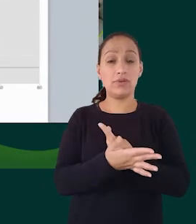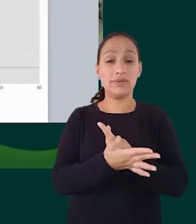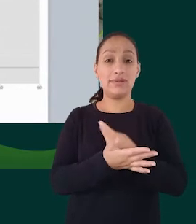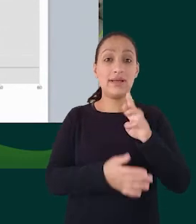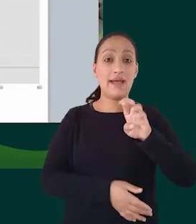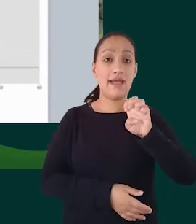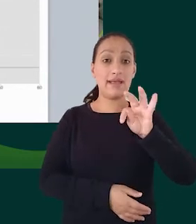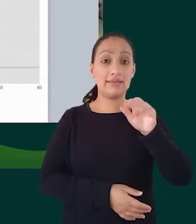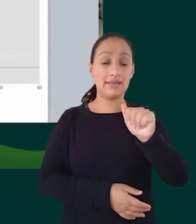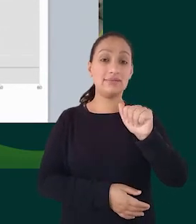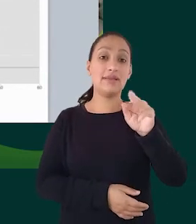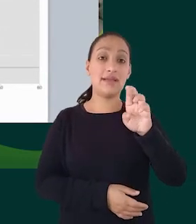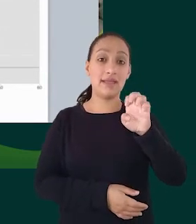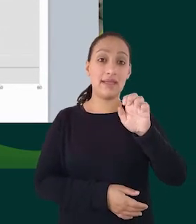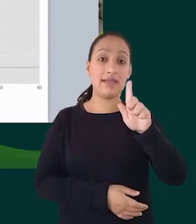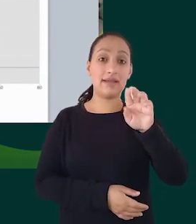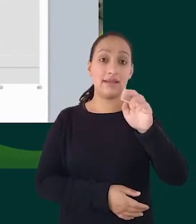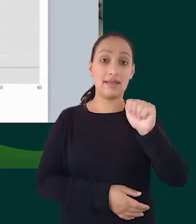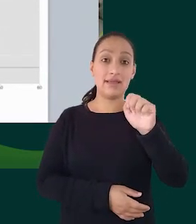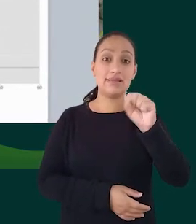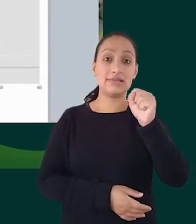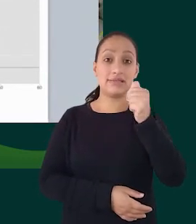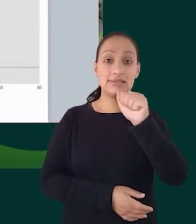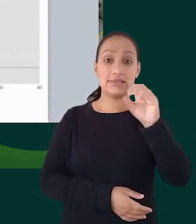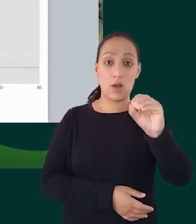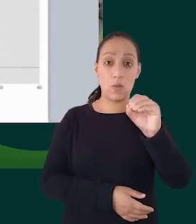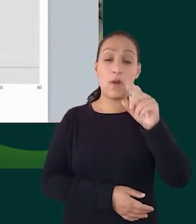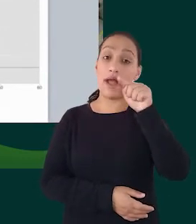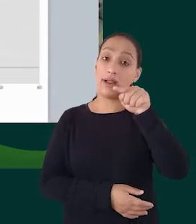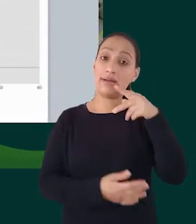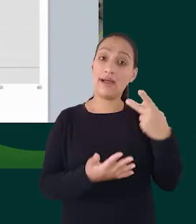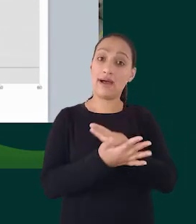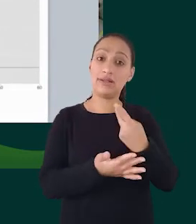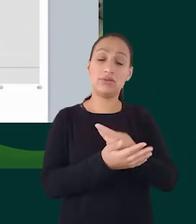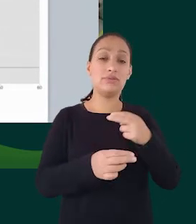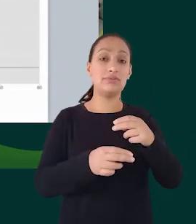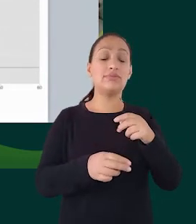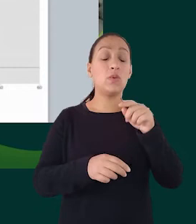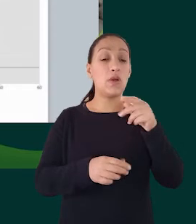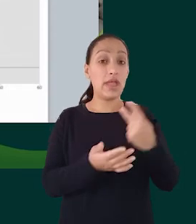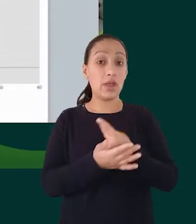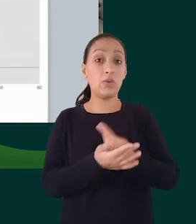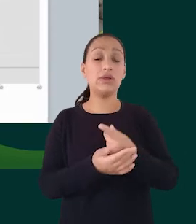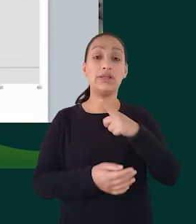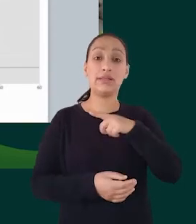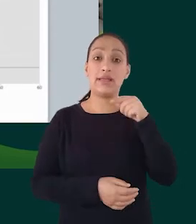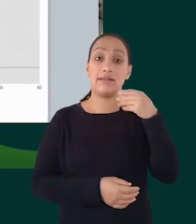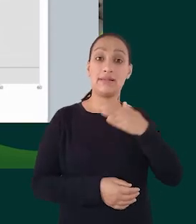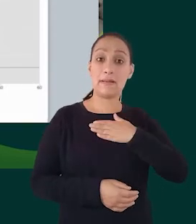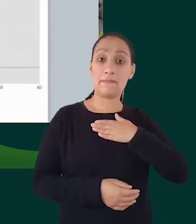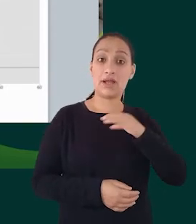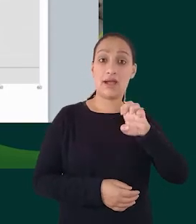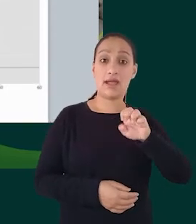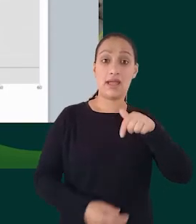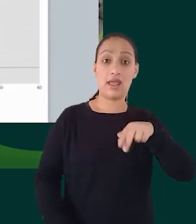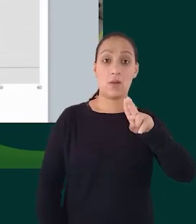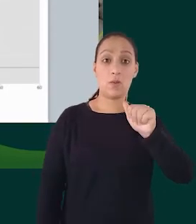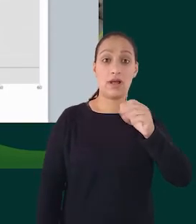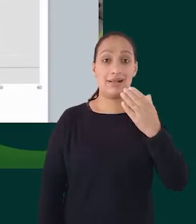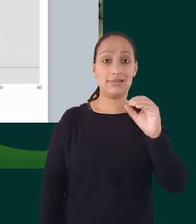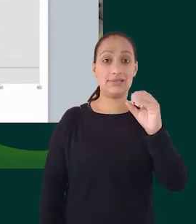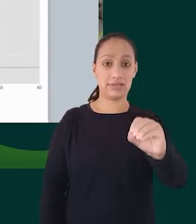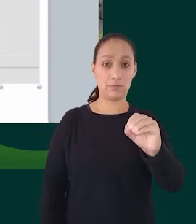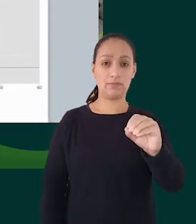regressão, certo? Que é esse erro que está na minha equação. Perfeito? Então, eu vou aproveitar aqui